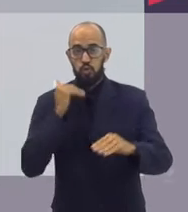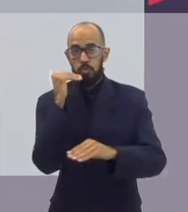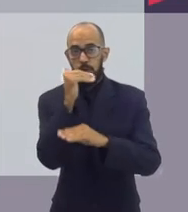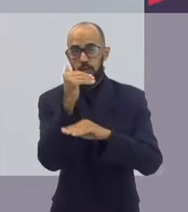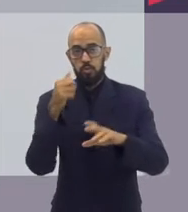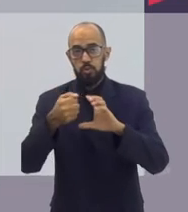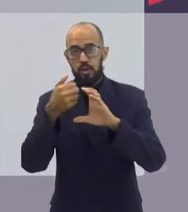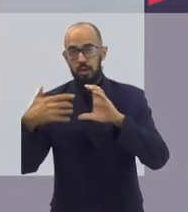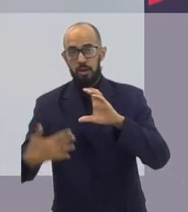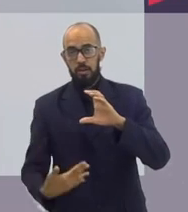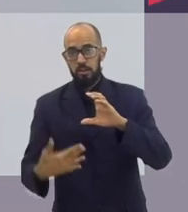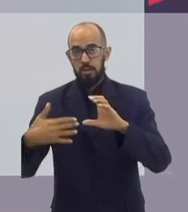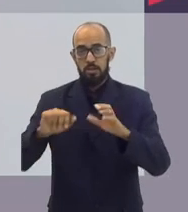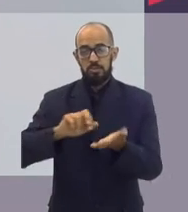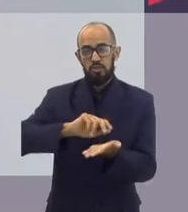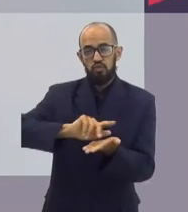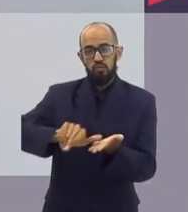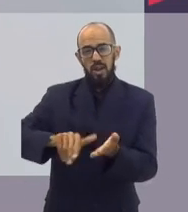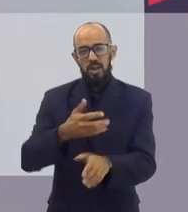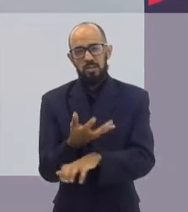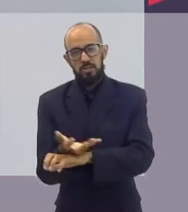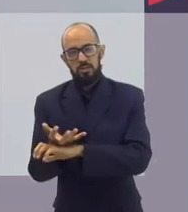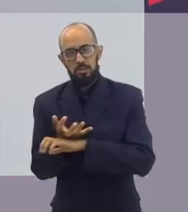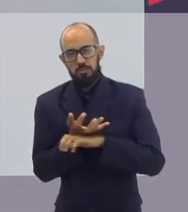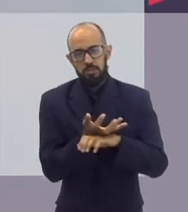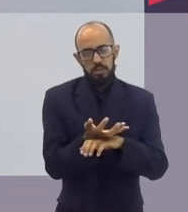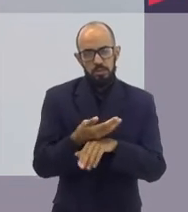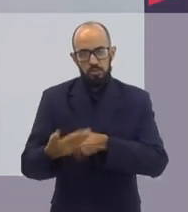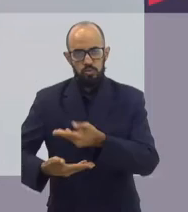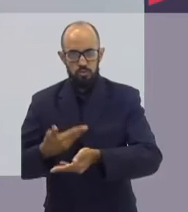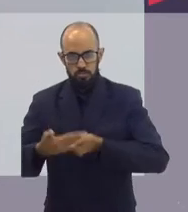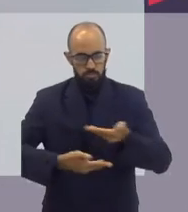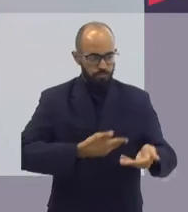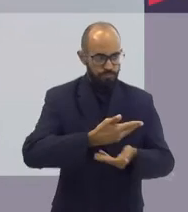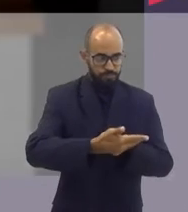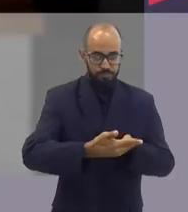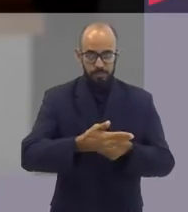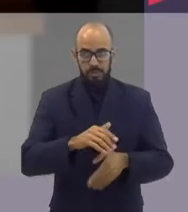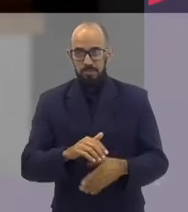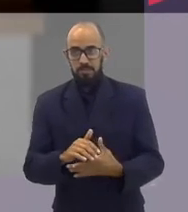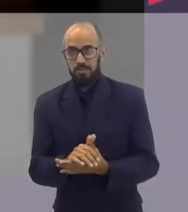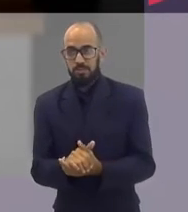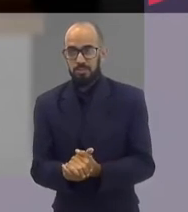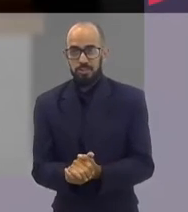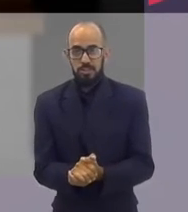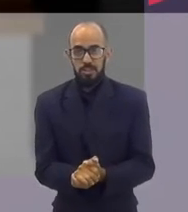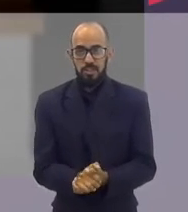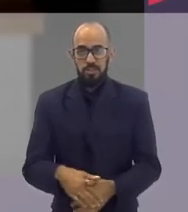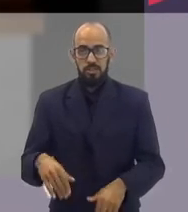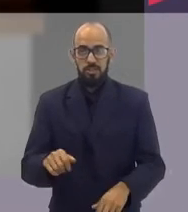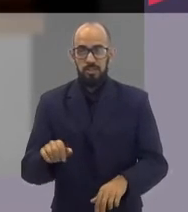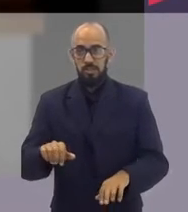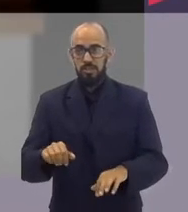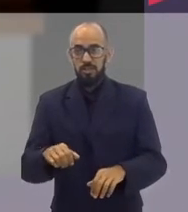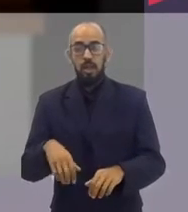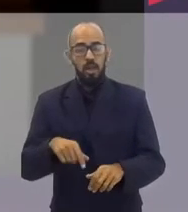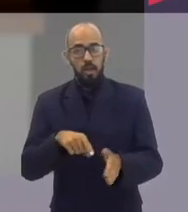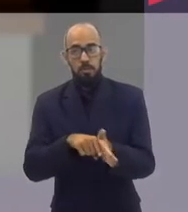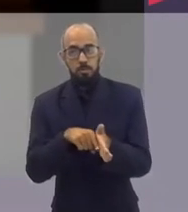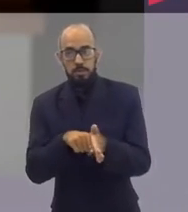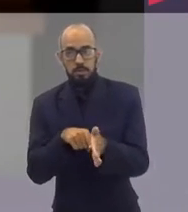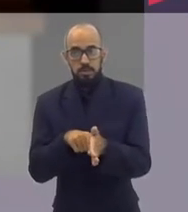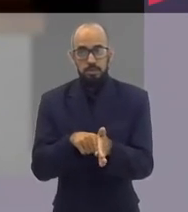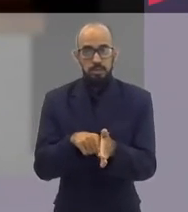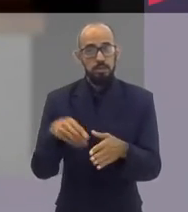aspecto multidisciplinar e cooperativo, né, do processo. E é uma pesquisa que,